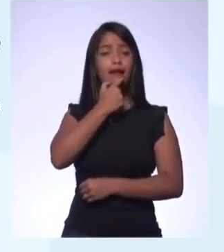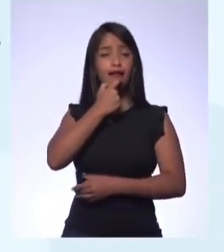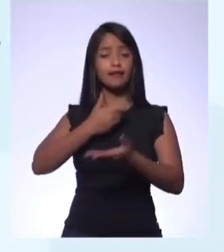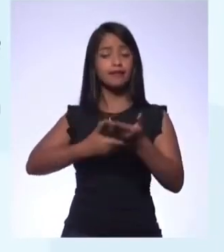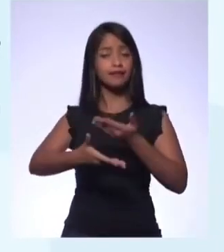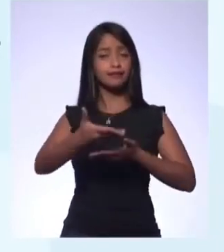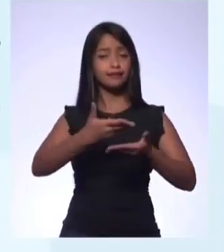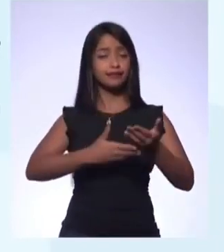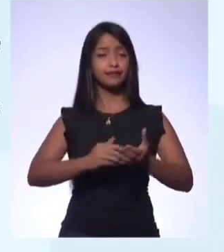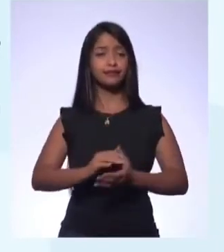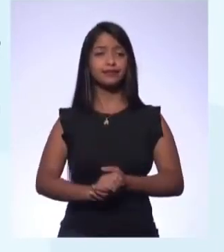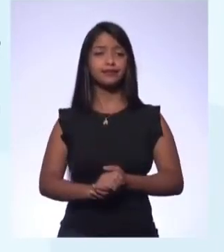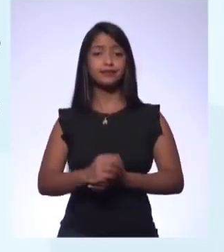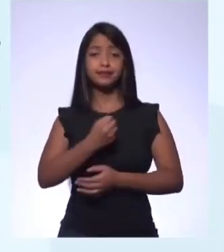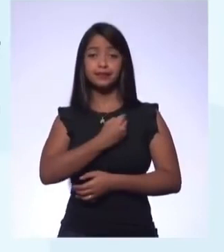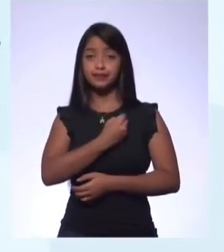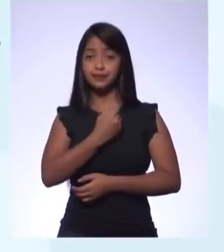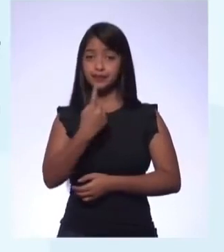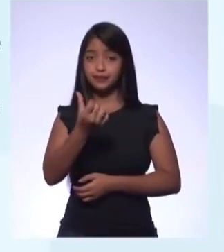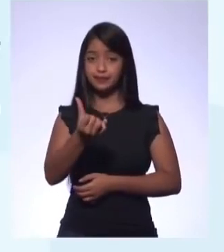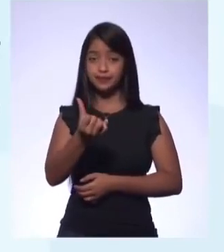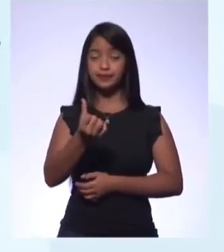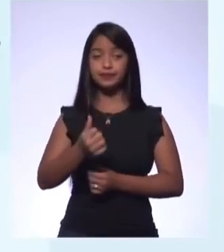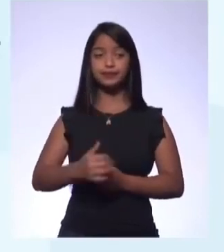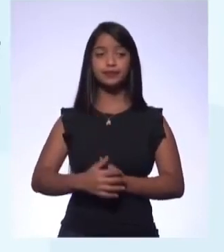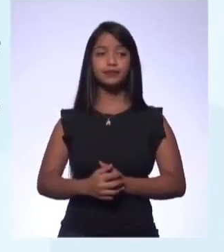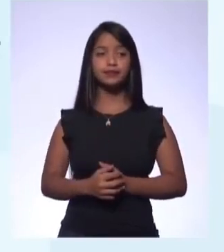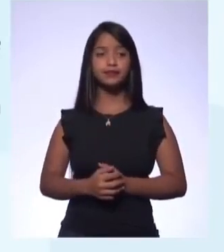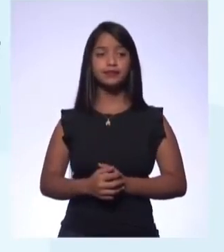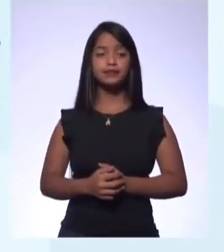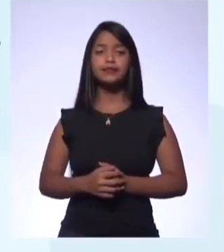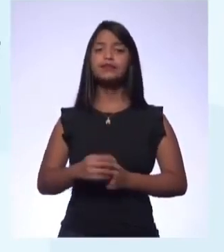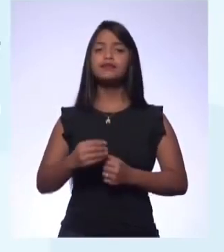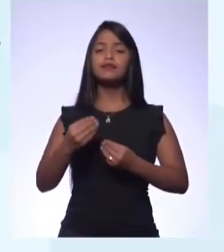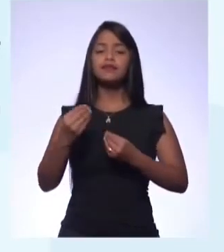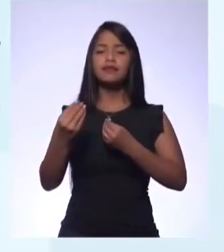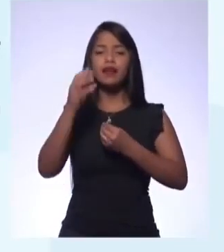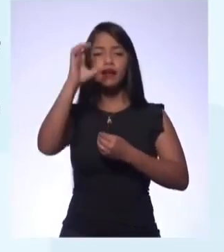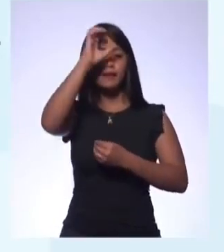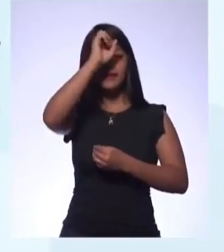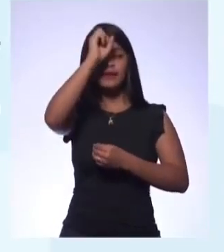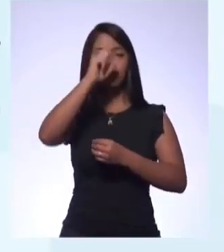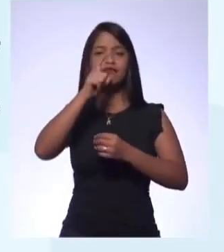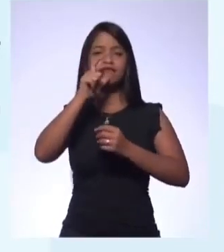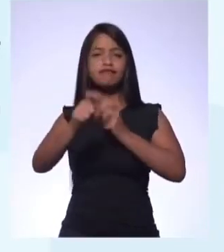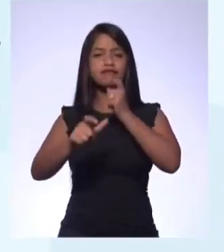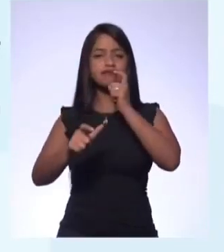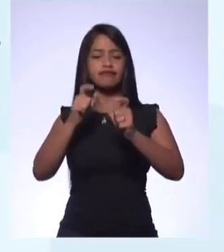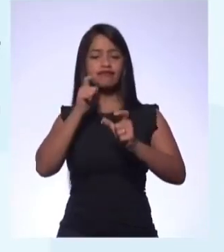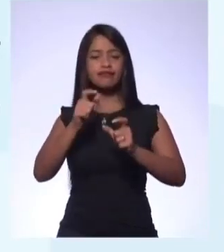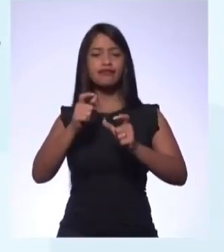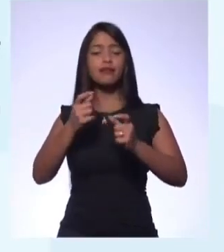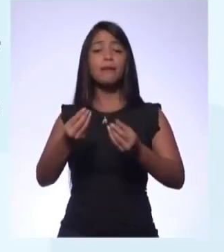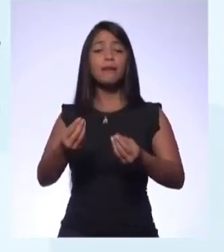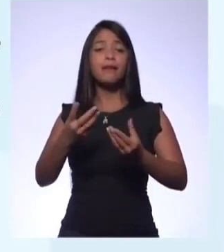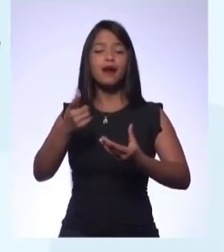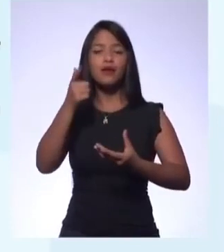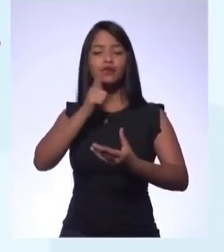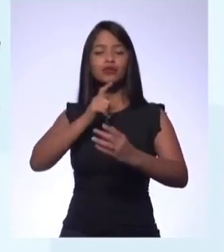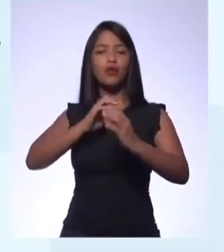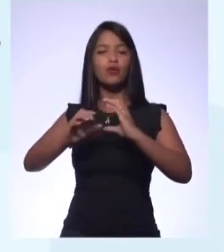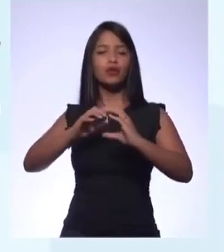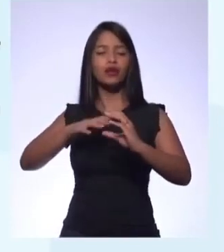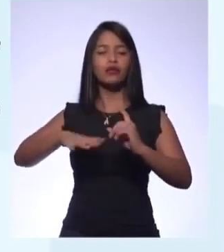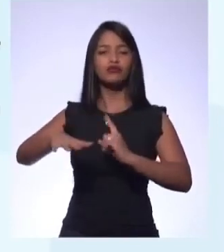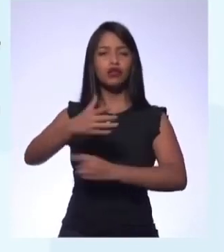Number 16. Construir repertório relativo às expressões usadas para o convívio social e o uso da língua inglesa em